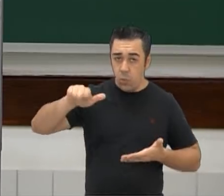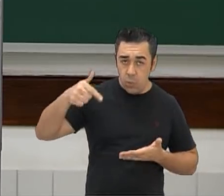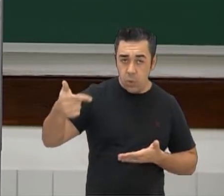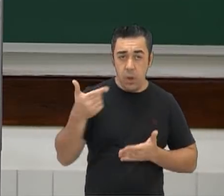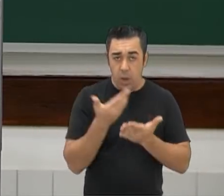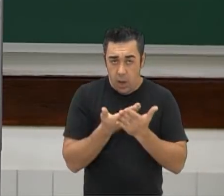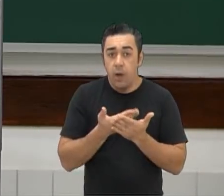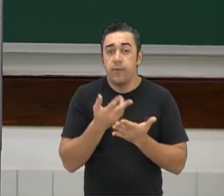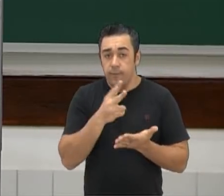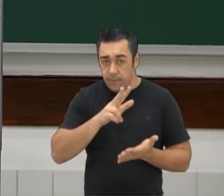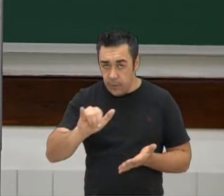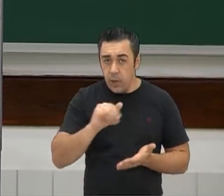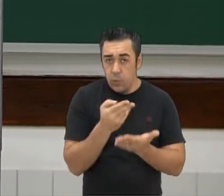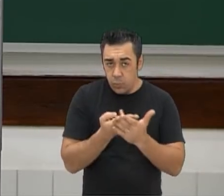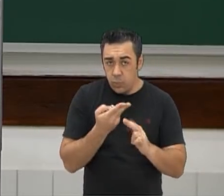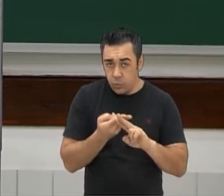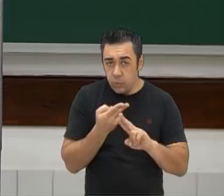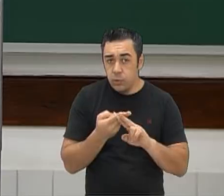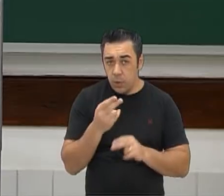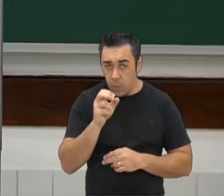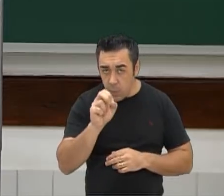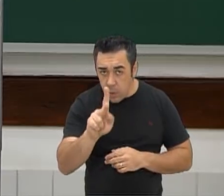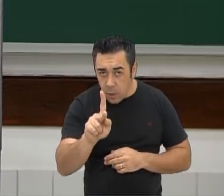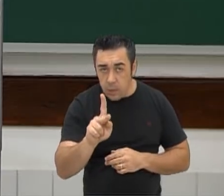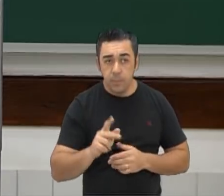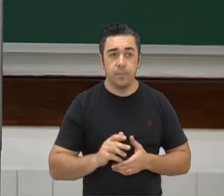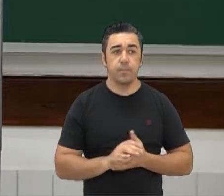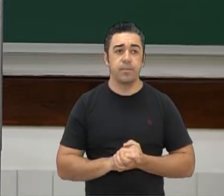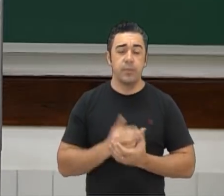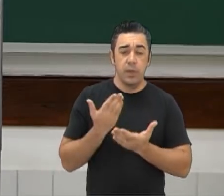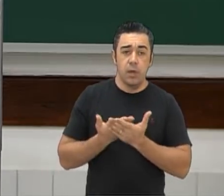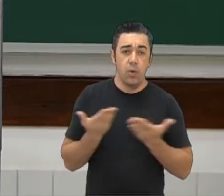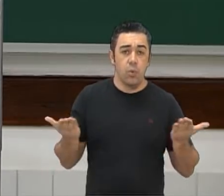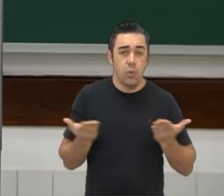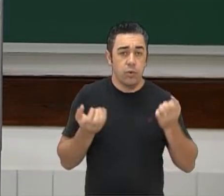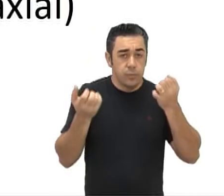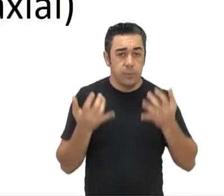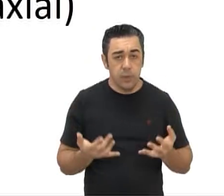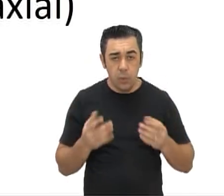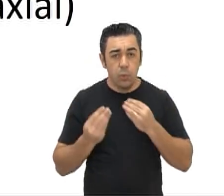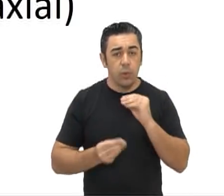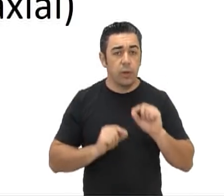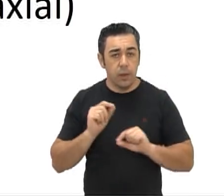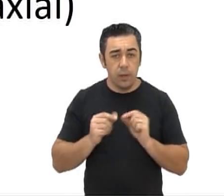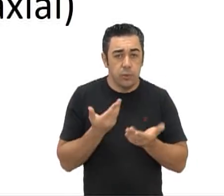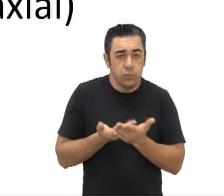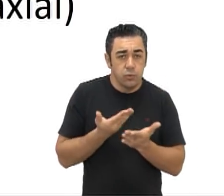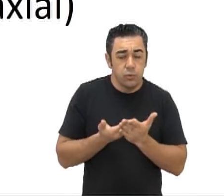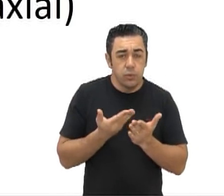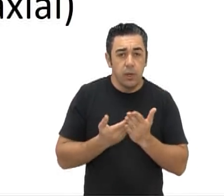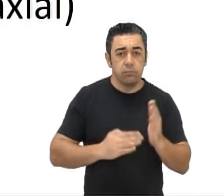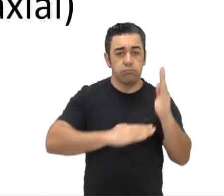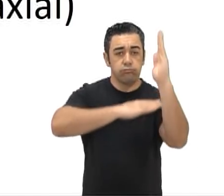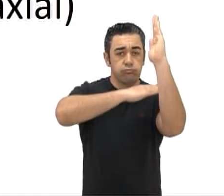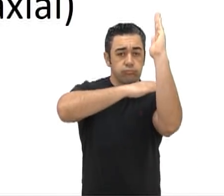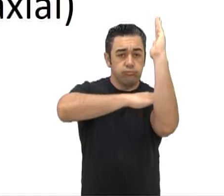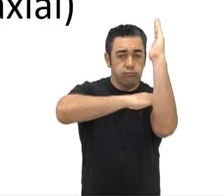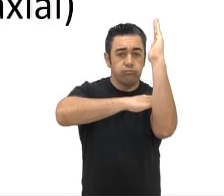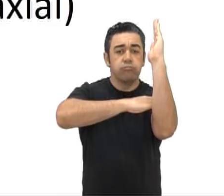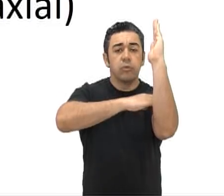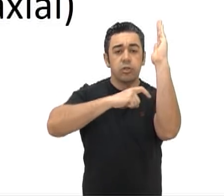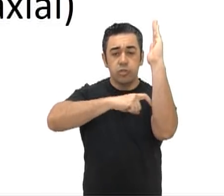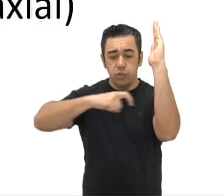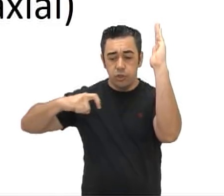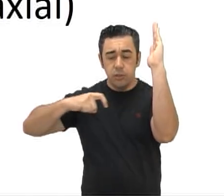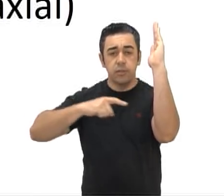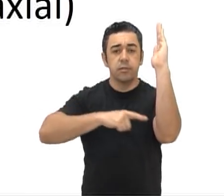aulas que a gente vai estar utilizando, ok? Então, na aula de hoje, vamos estudar sobre a simetria no plano